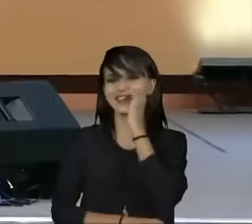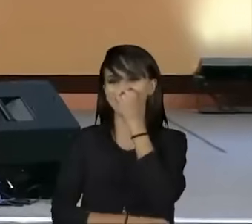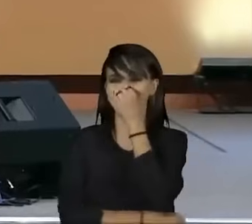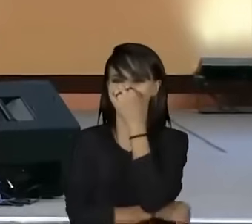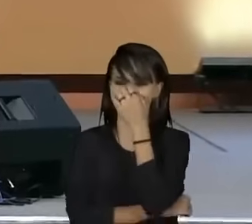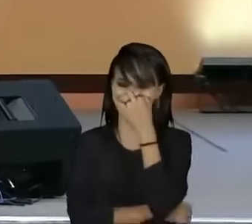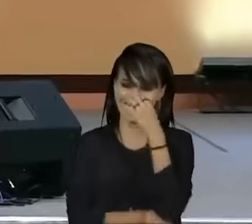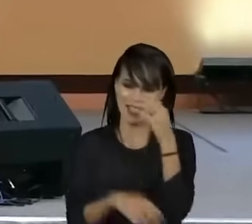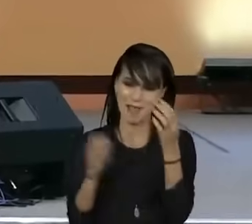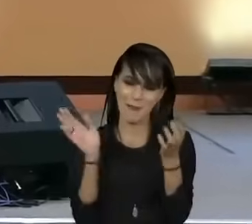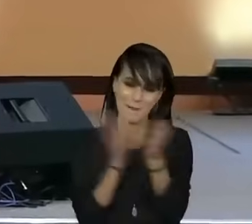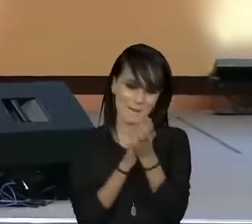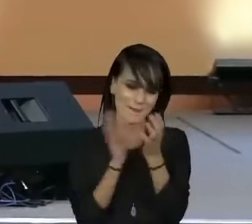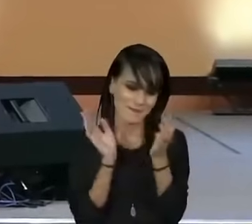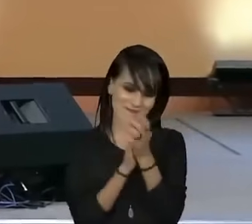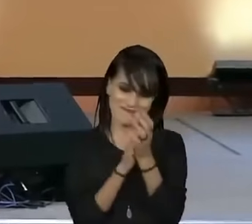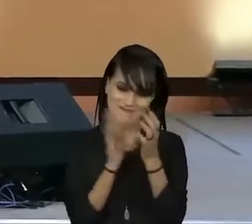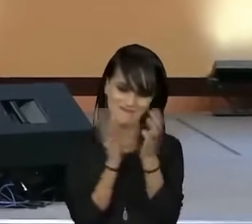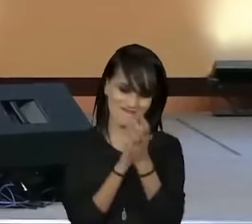Jesus